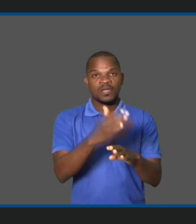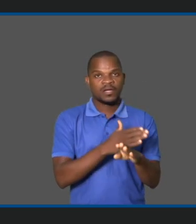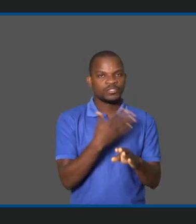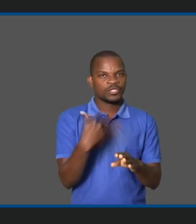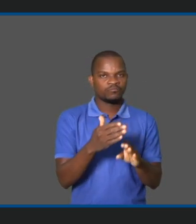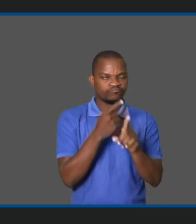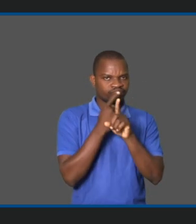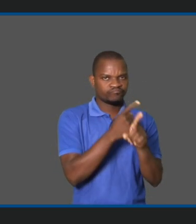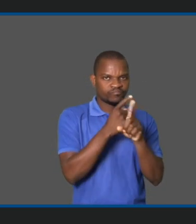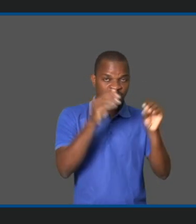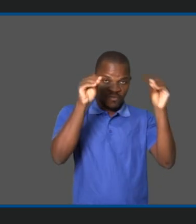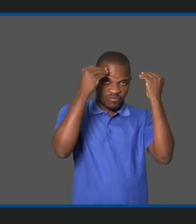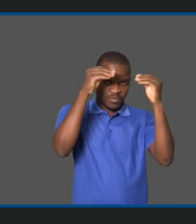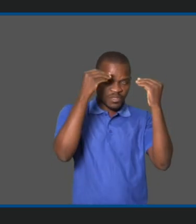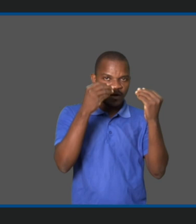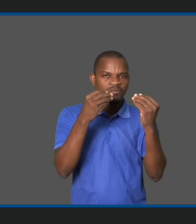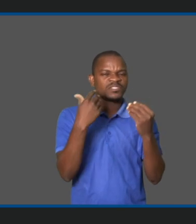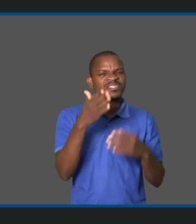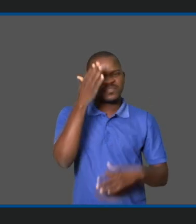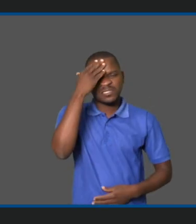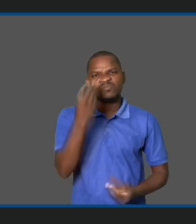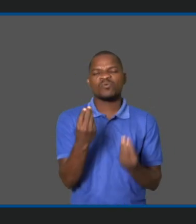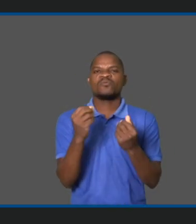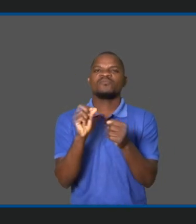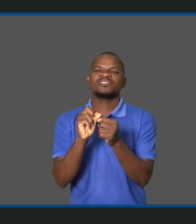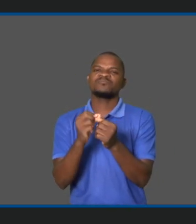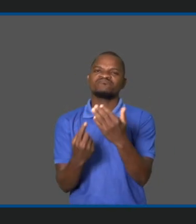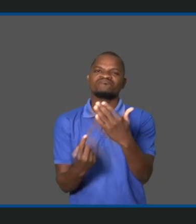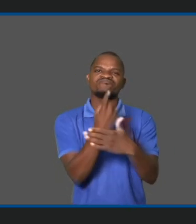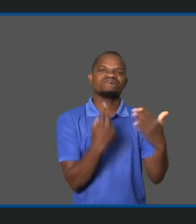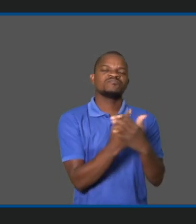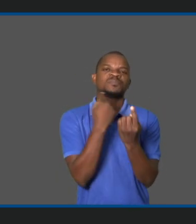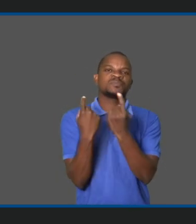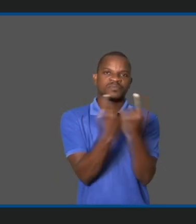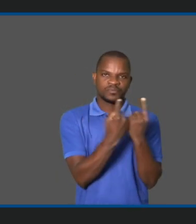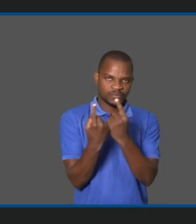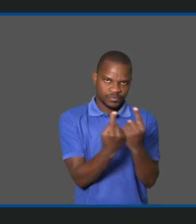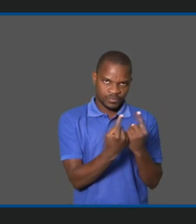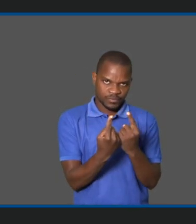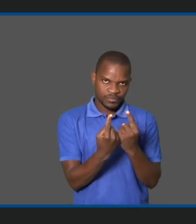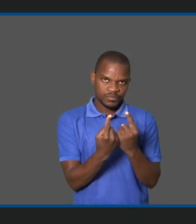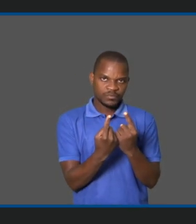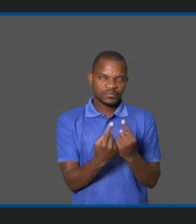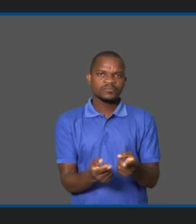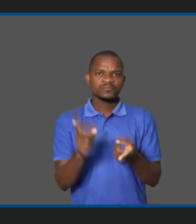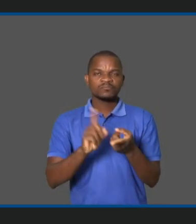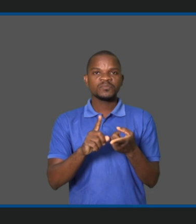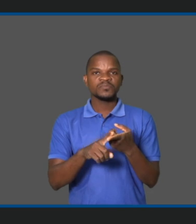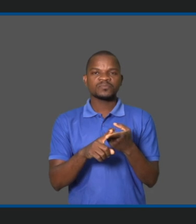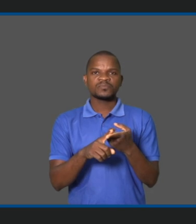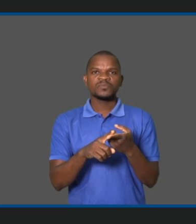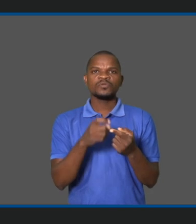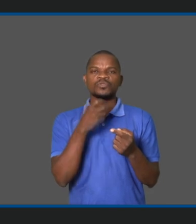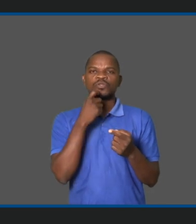e não foi atacado de uma forma em que podia expressar um medo insuprível